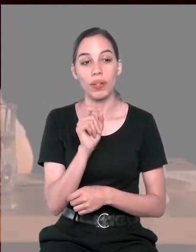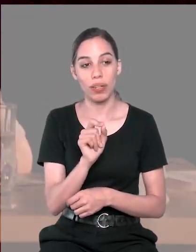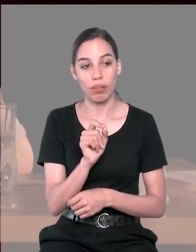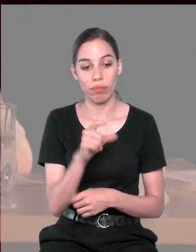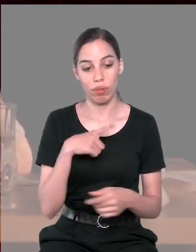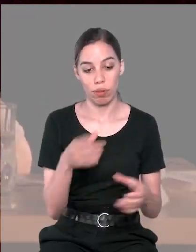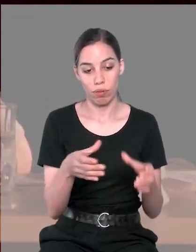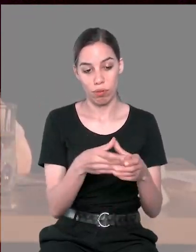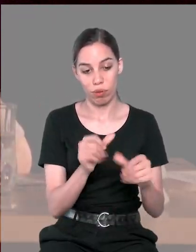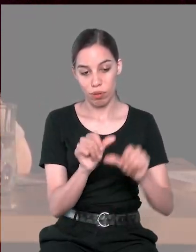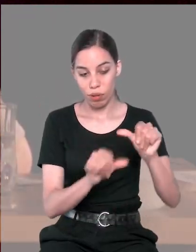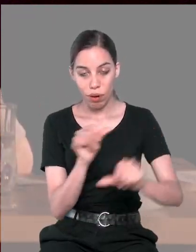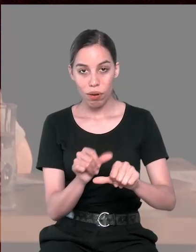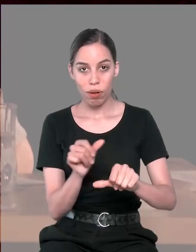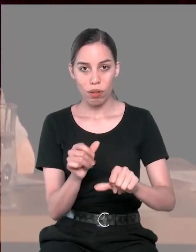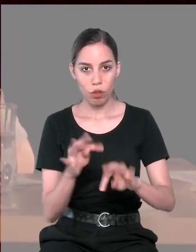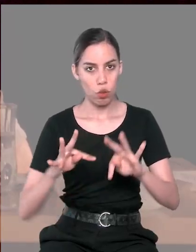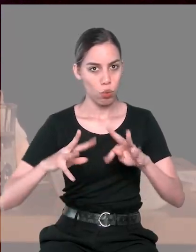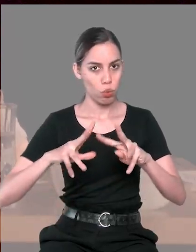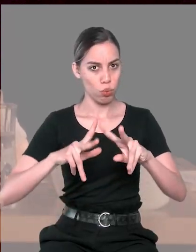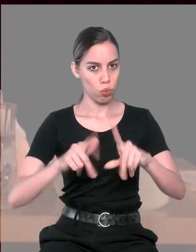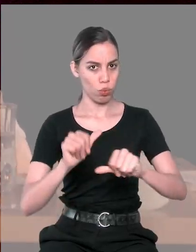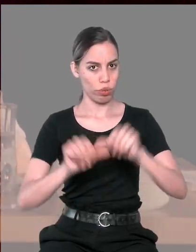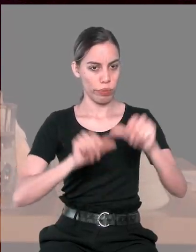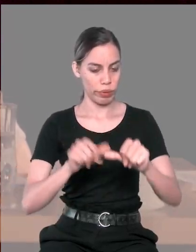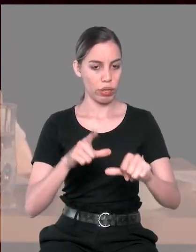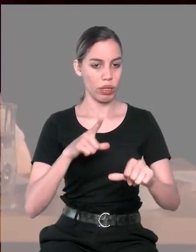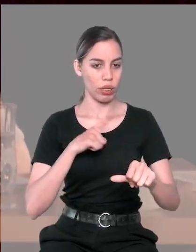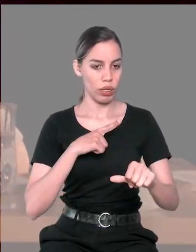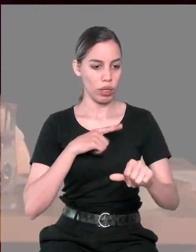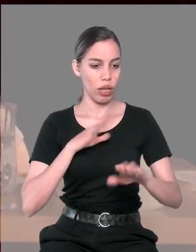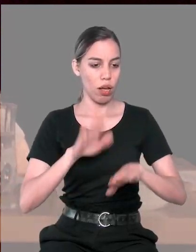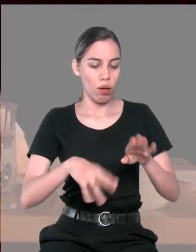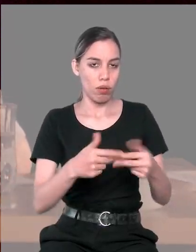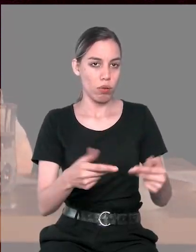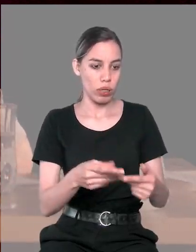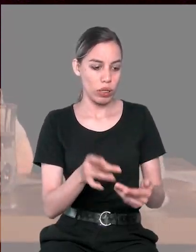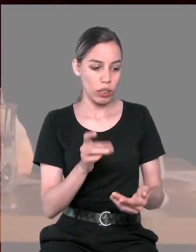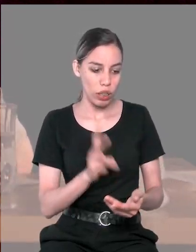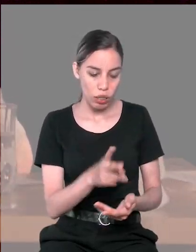grupos de transformação de Lévi-Strauss, toda transformação implica em algo que se conserva.